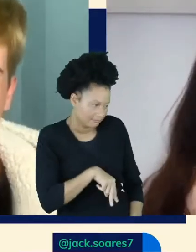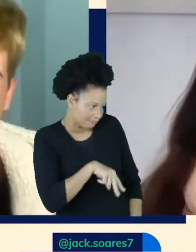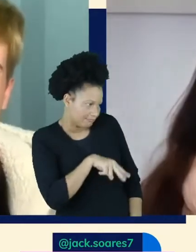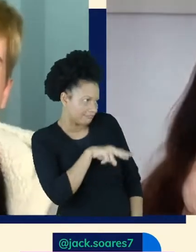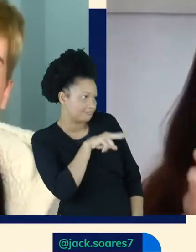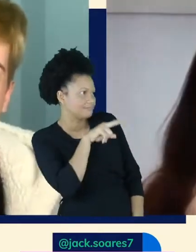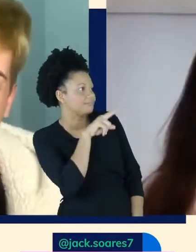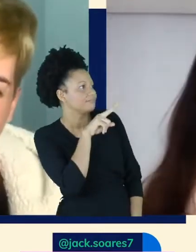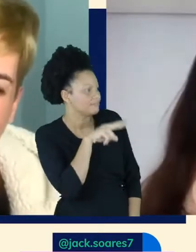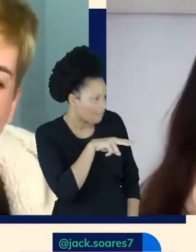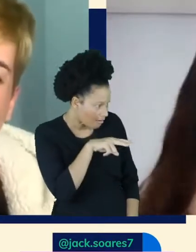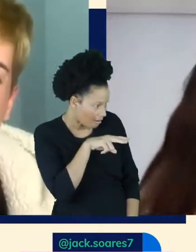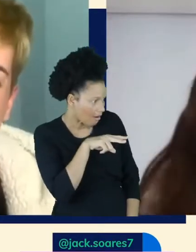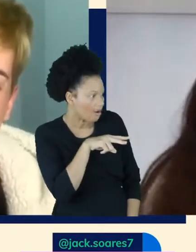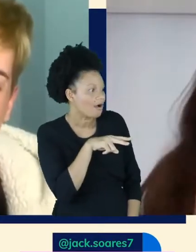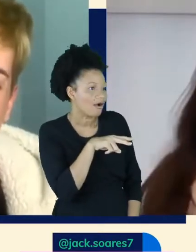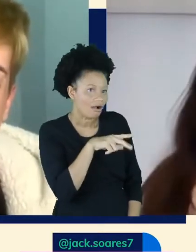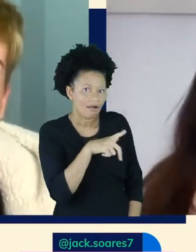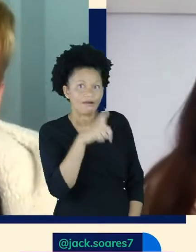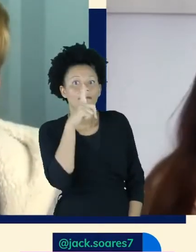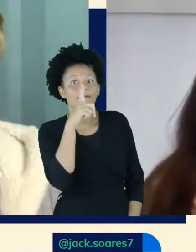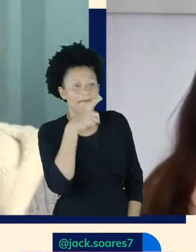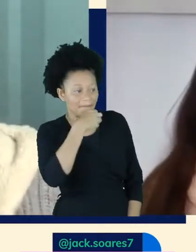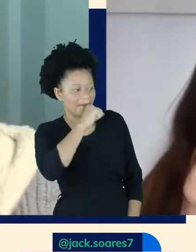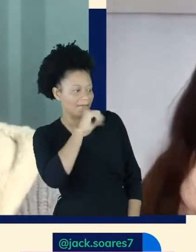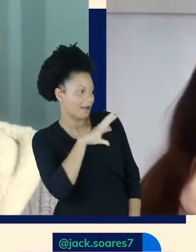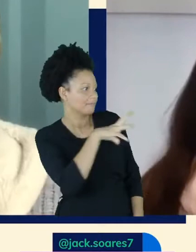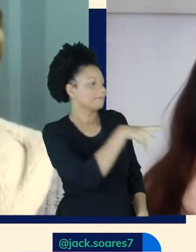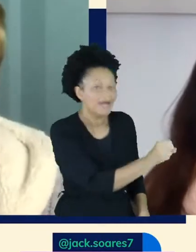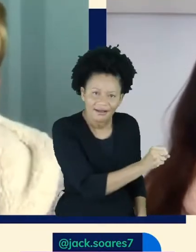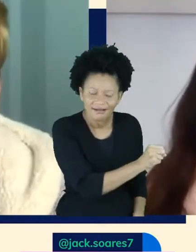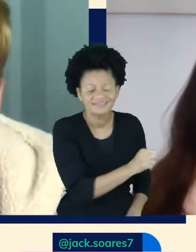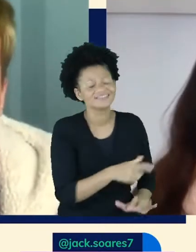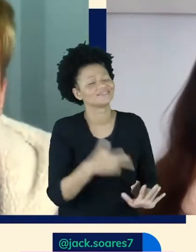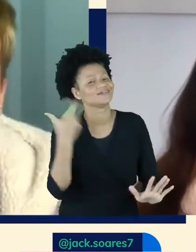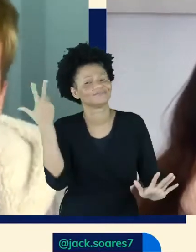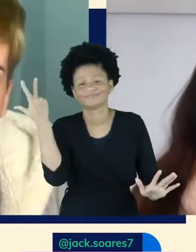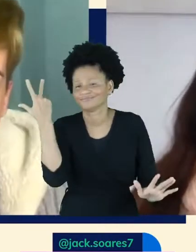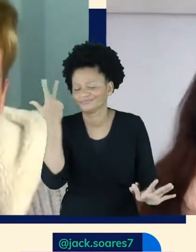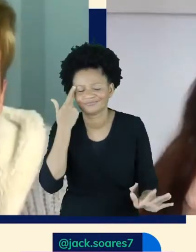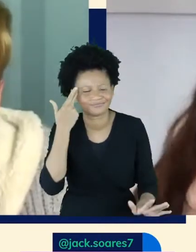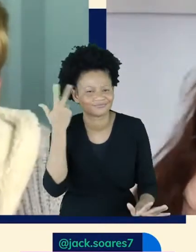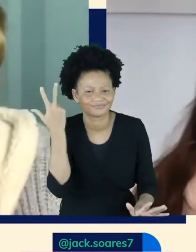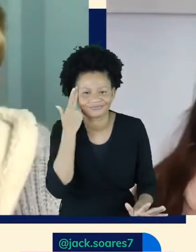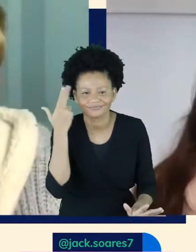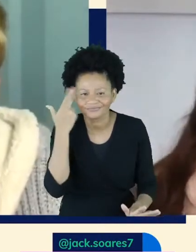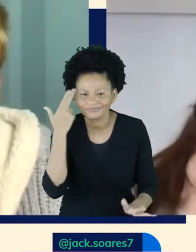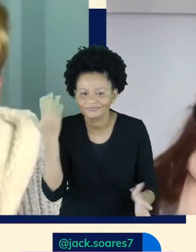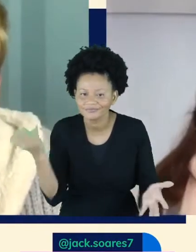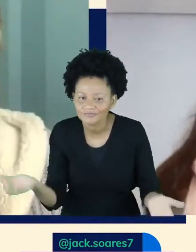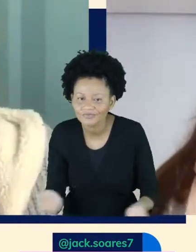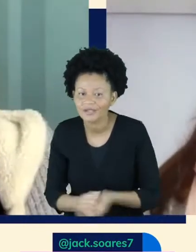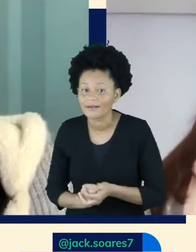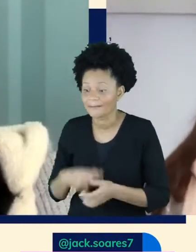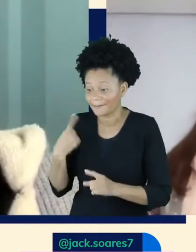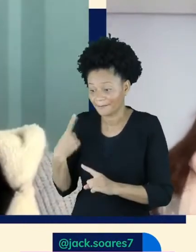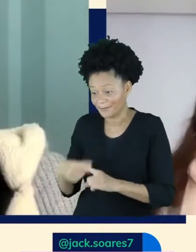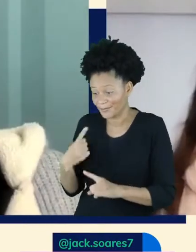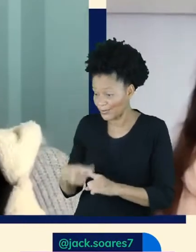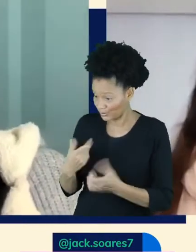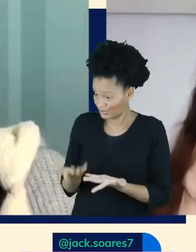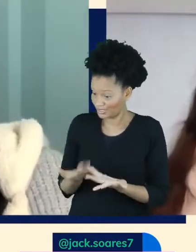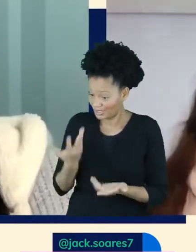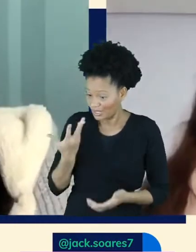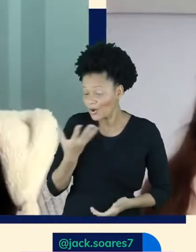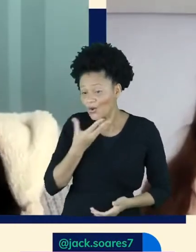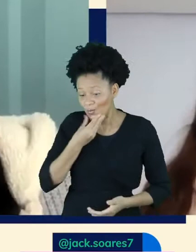pai. Isso é muito comum. É muito comum. Mas A gente tem que falar difícil sobre isso. menina, né? Porque o menino tá acostumado com o dele. Mas a menina tá... Já olha o